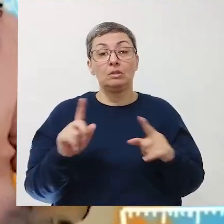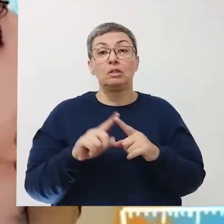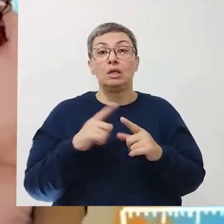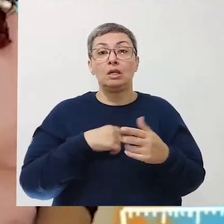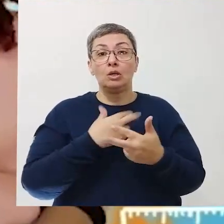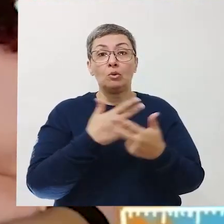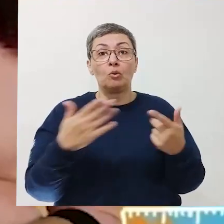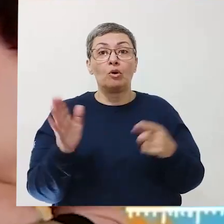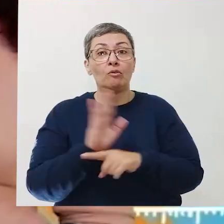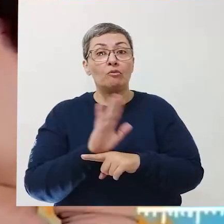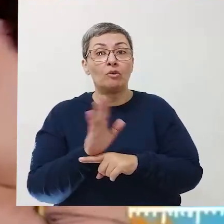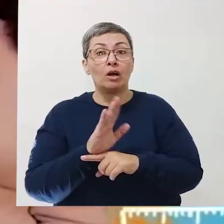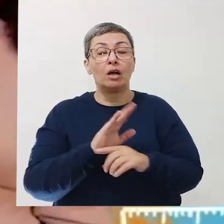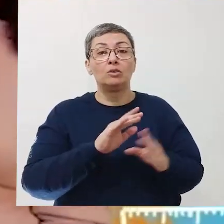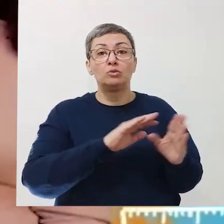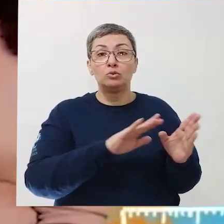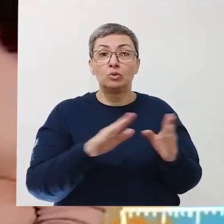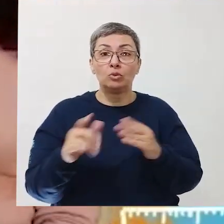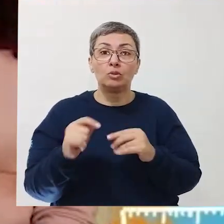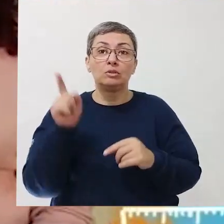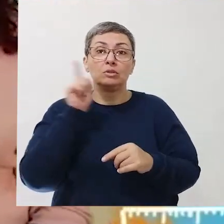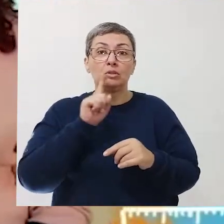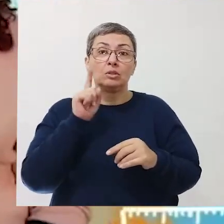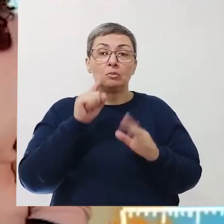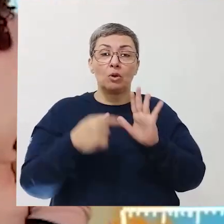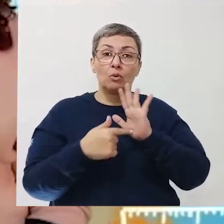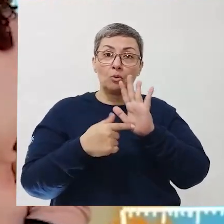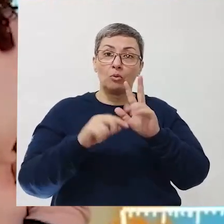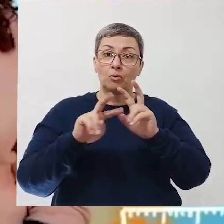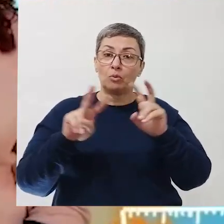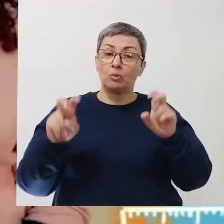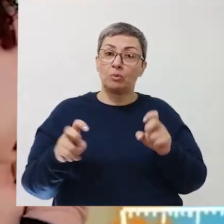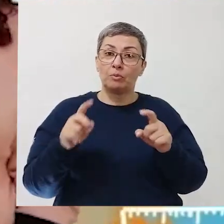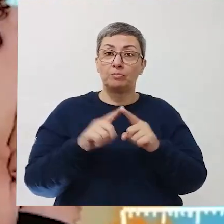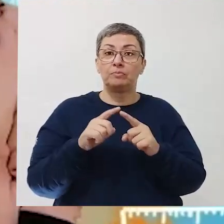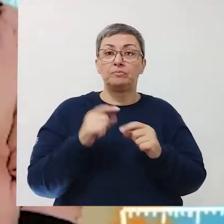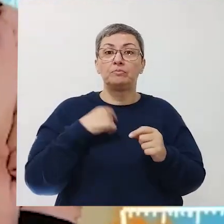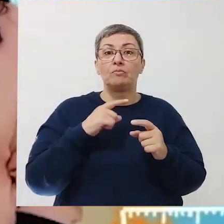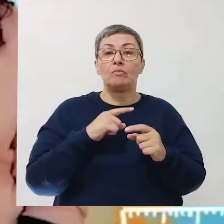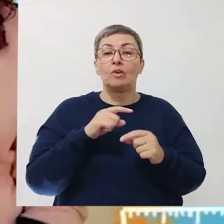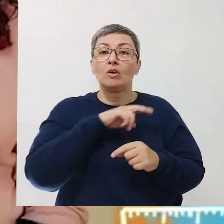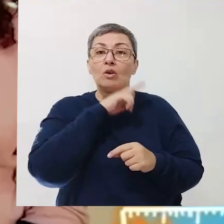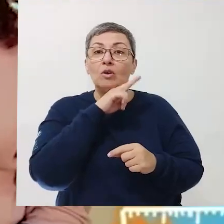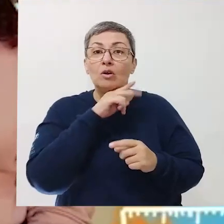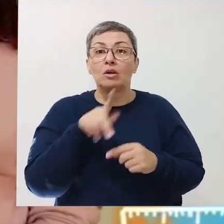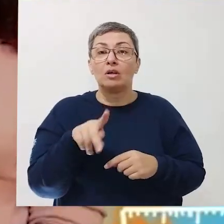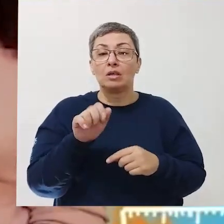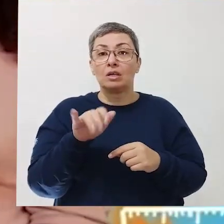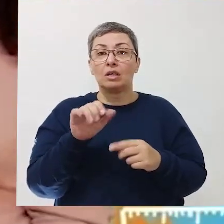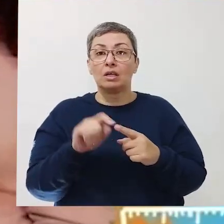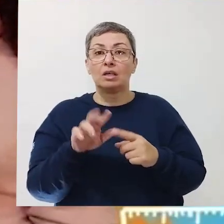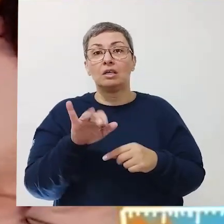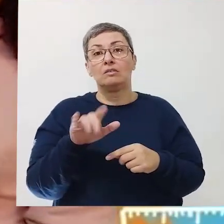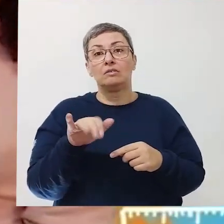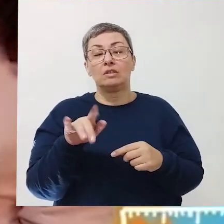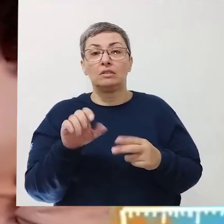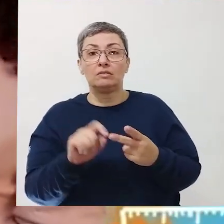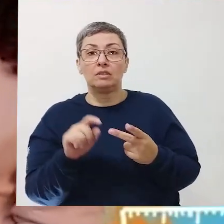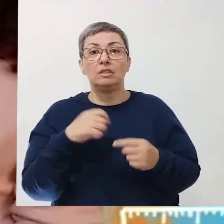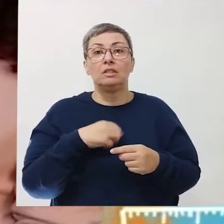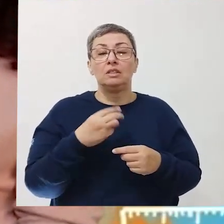Xenofóbicas Quando usadas em formato de brincadeira Já se enquadram como bullying Na